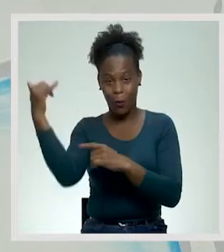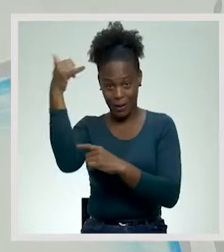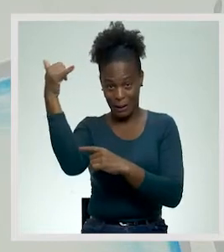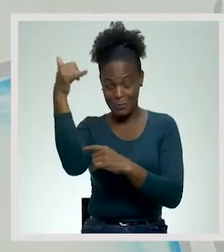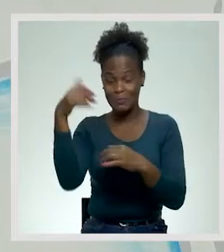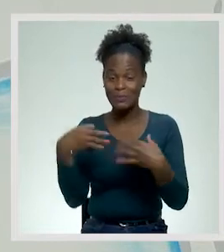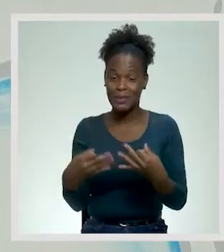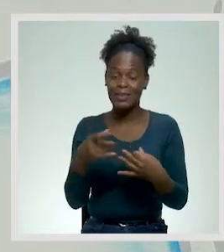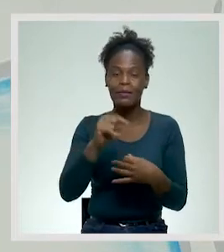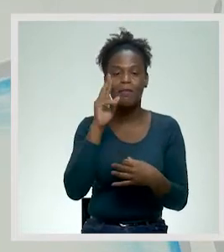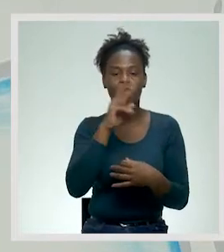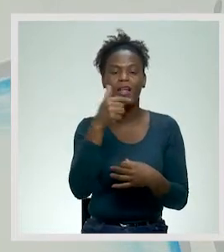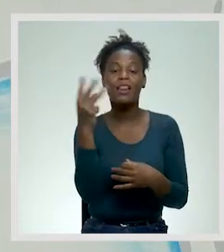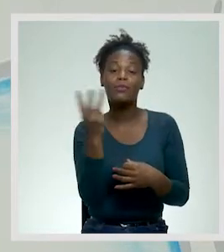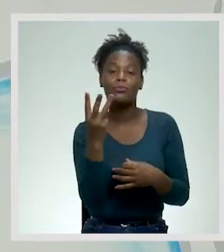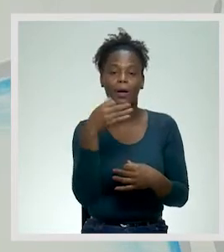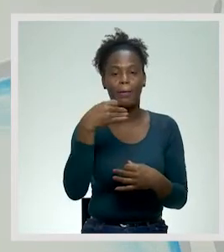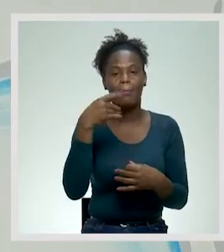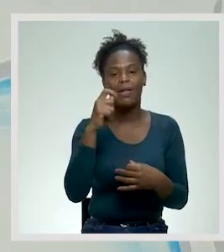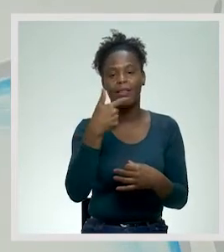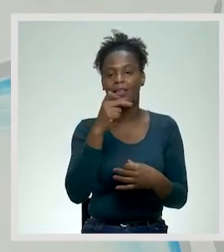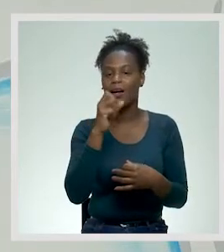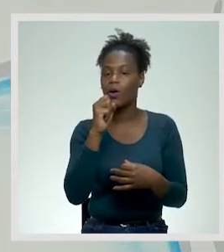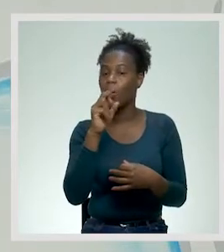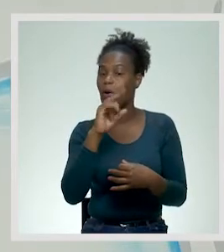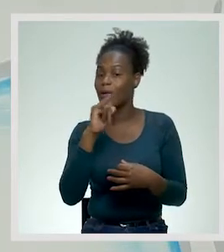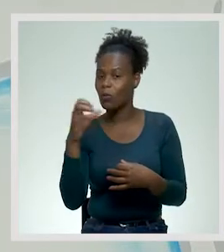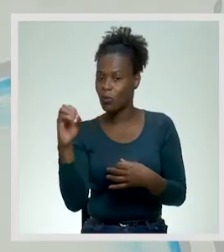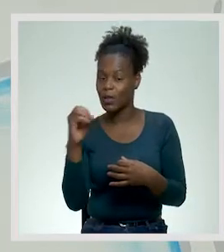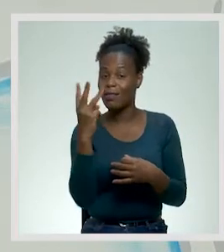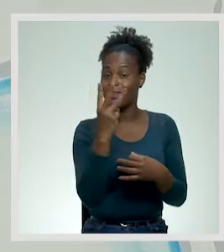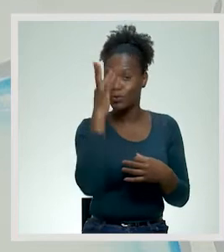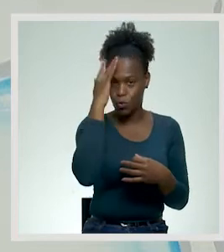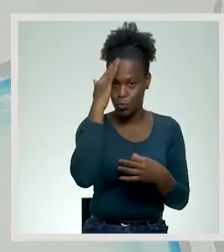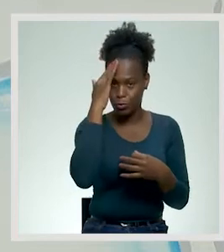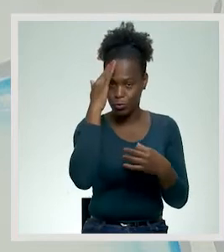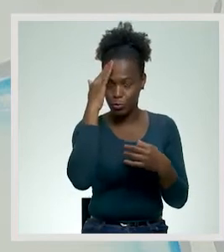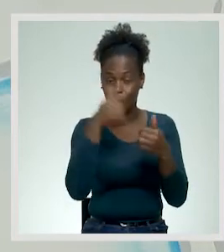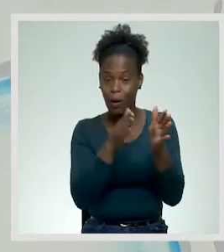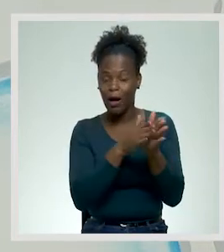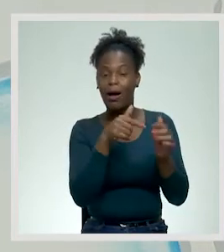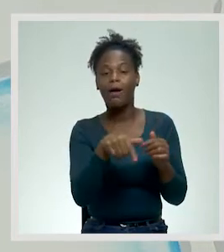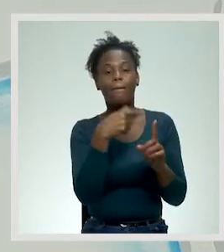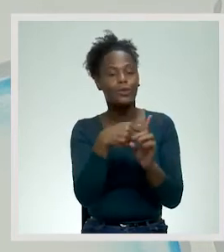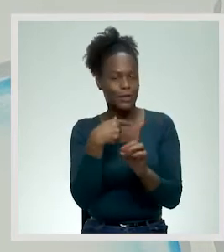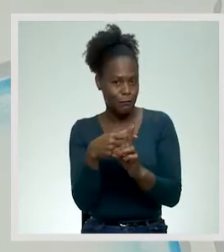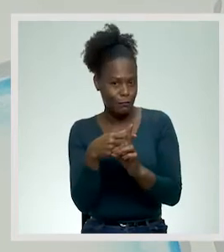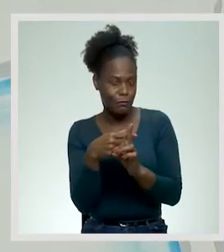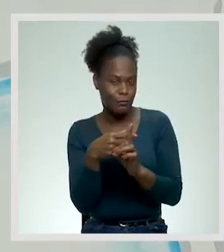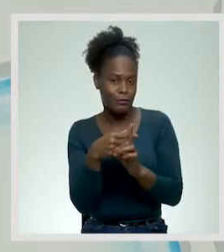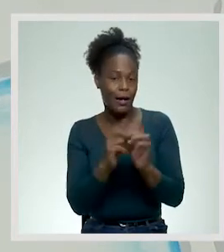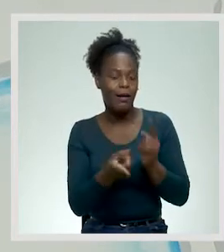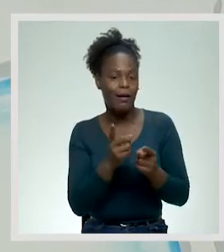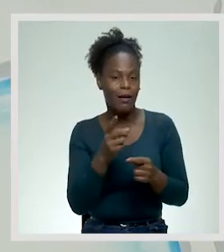Também vimos trio pitagórico. 3 números inteiros positivos